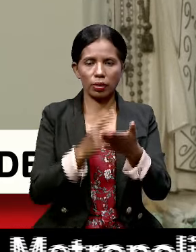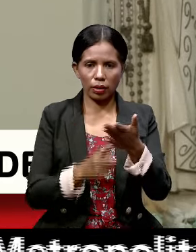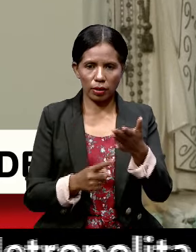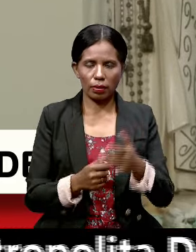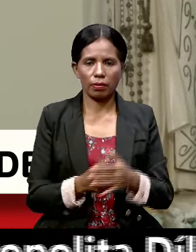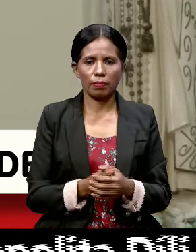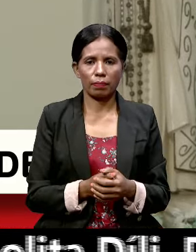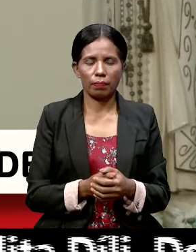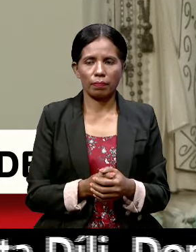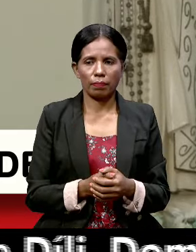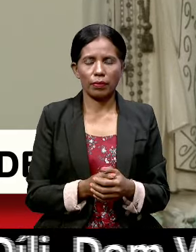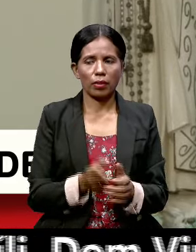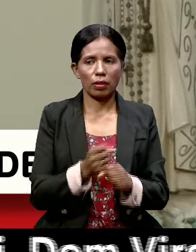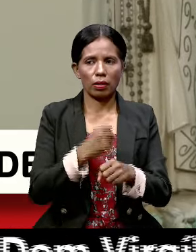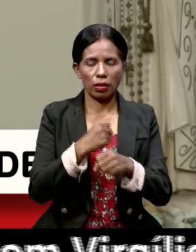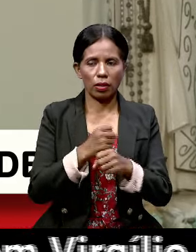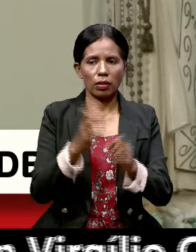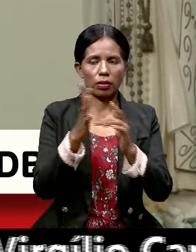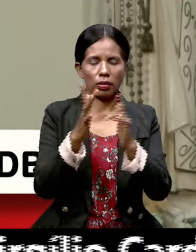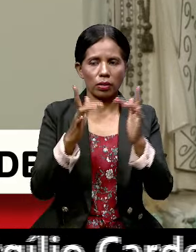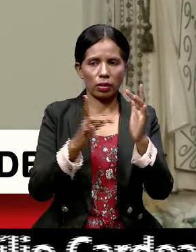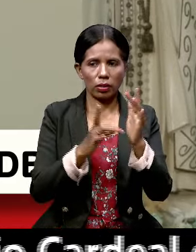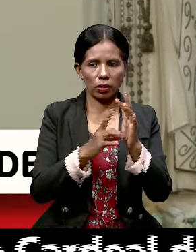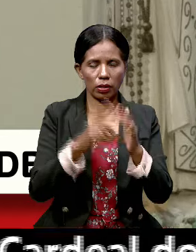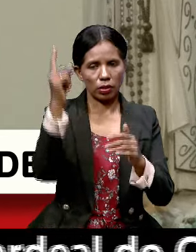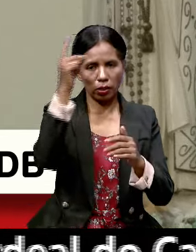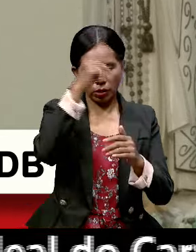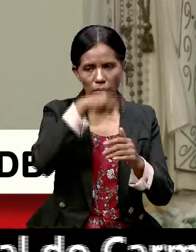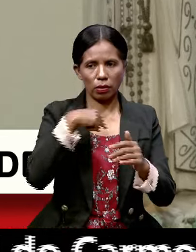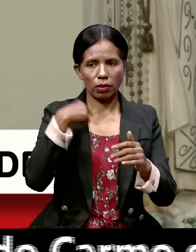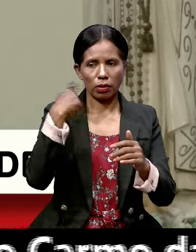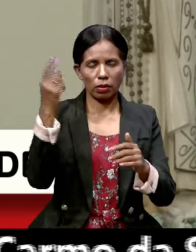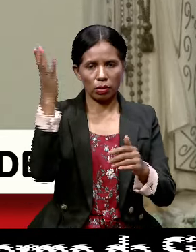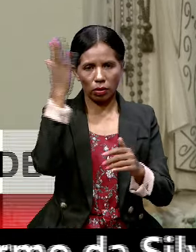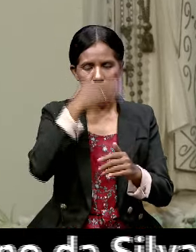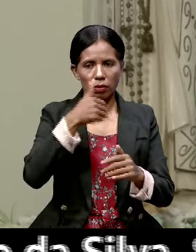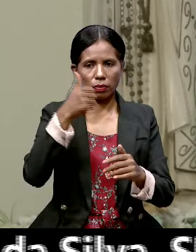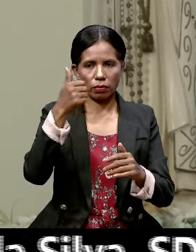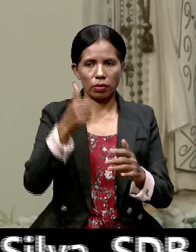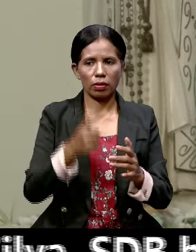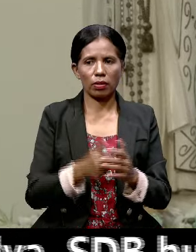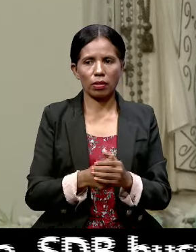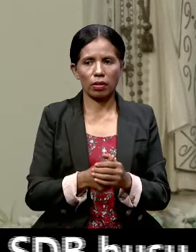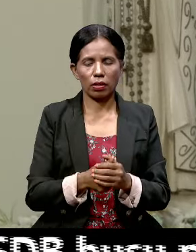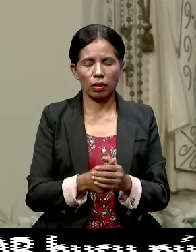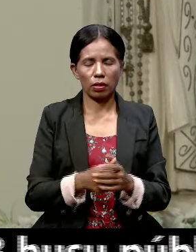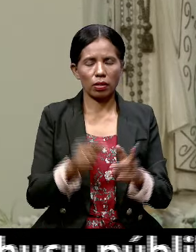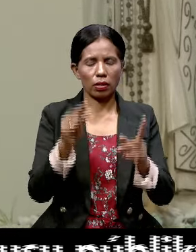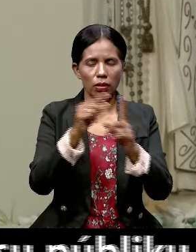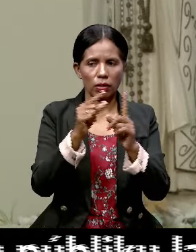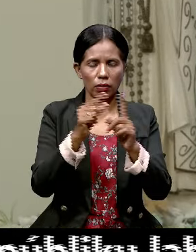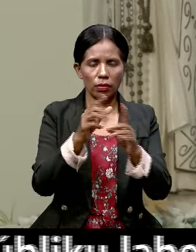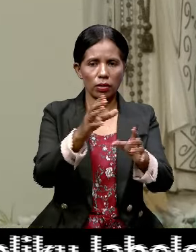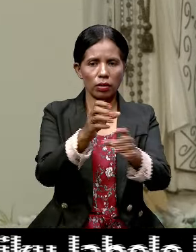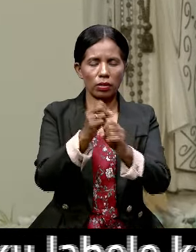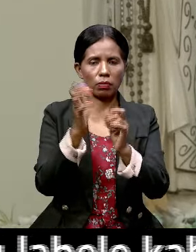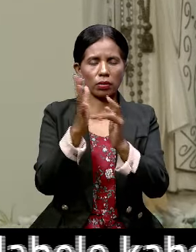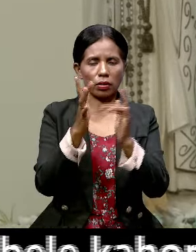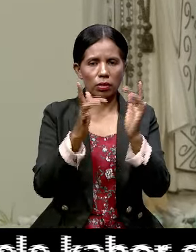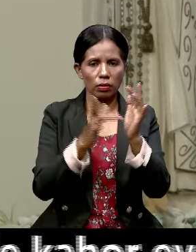halo Jesus Nian oine fura. Niliokuwa nosimu Kristo ni